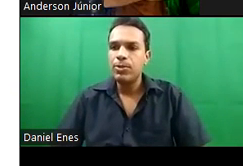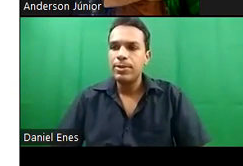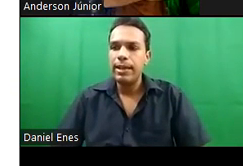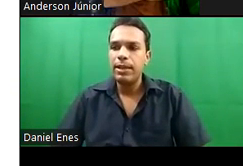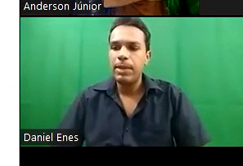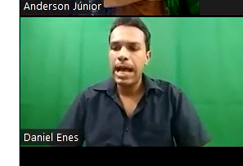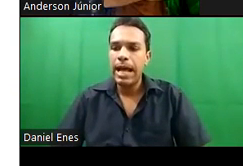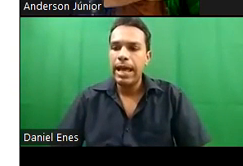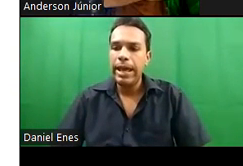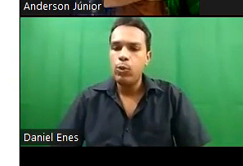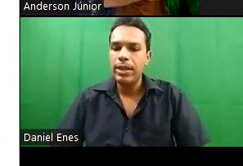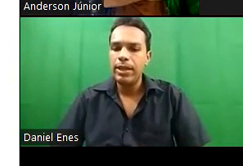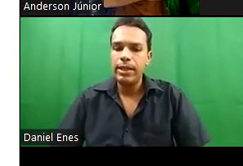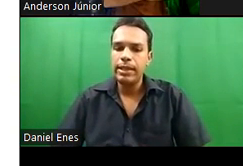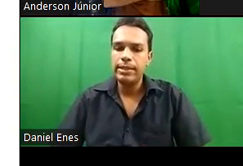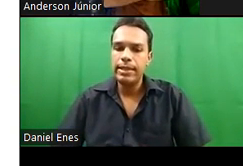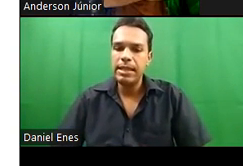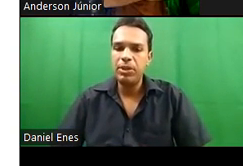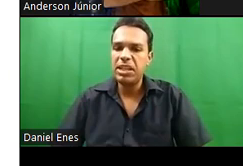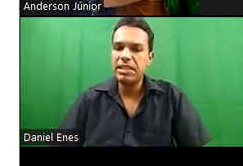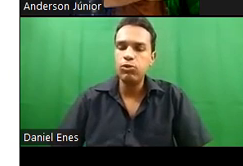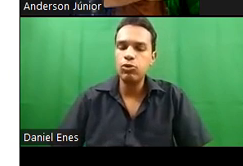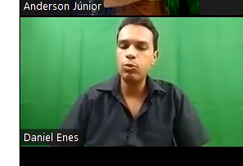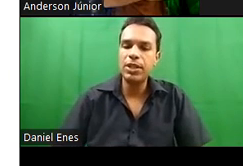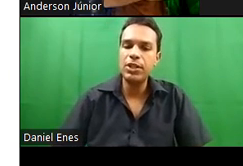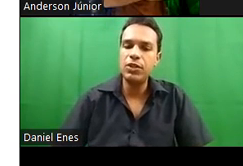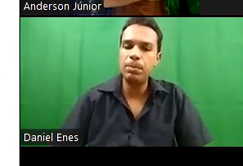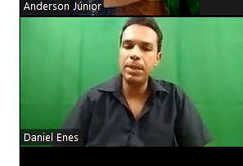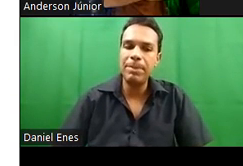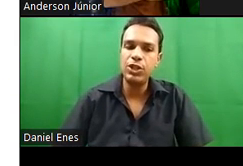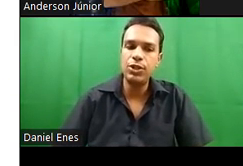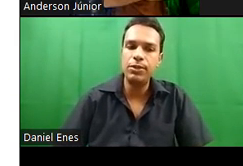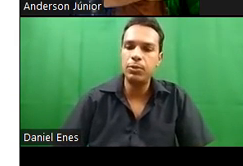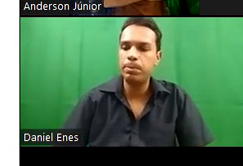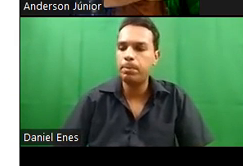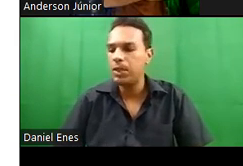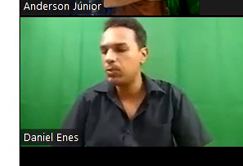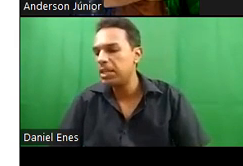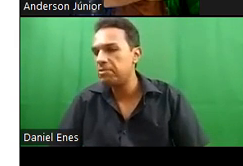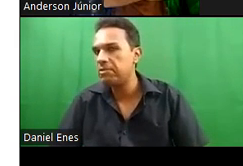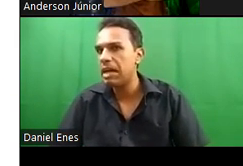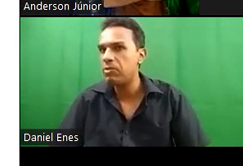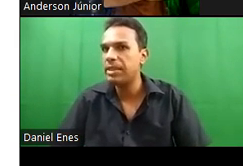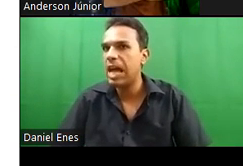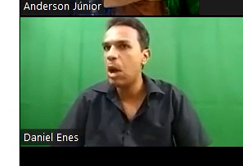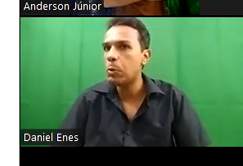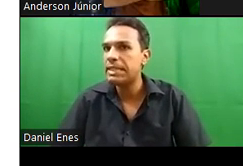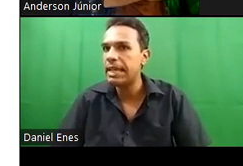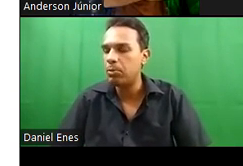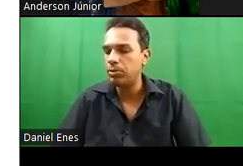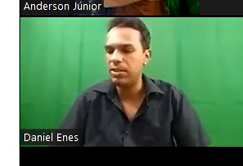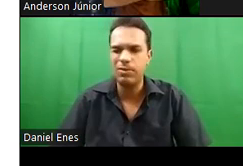vocês conseguem lembrar o que seria, por exemplo, um substantivo primitivo e um derivado, e dar